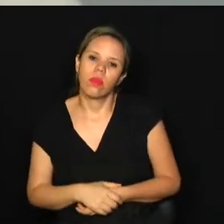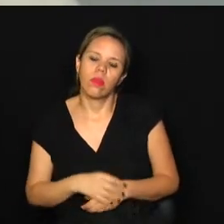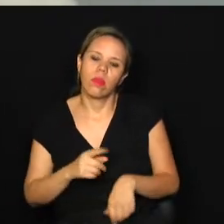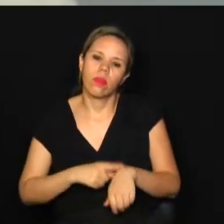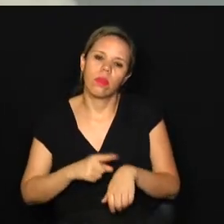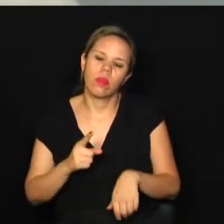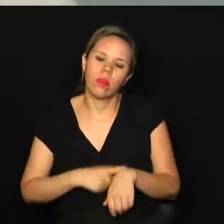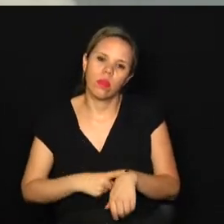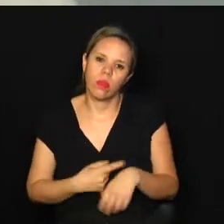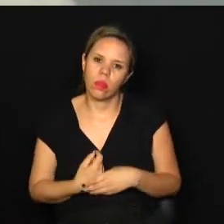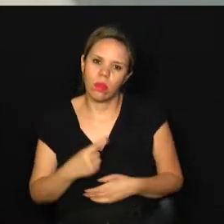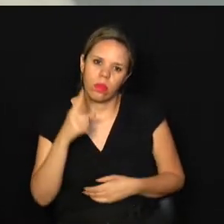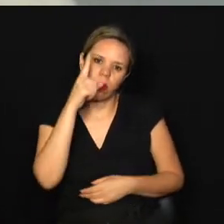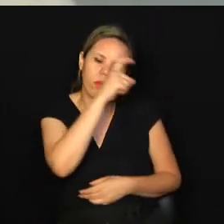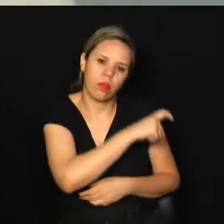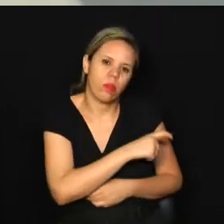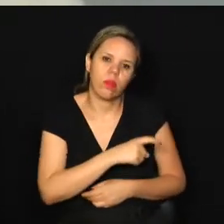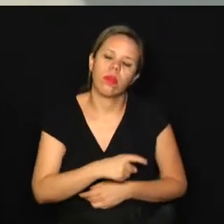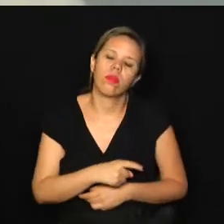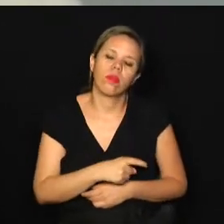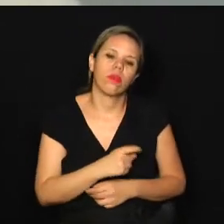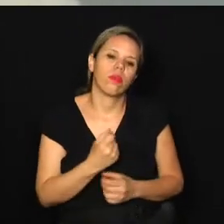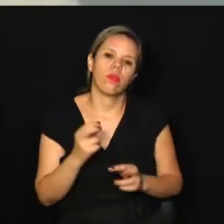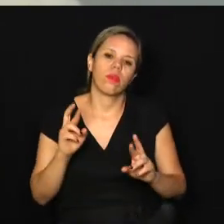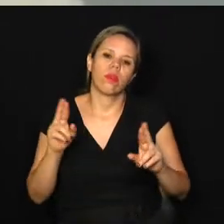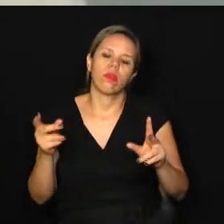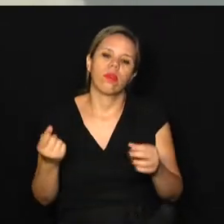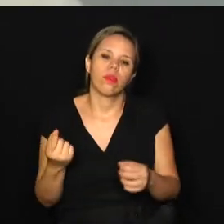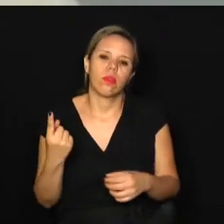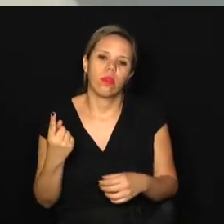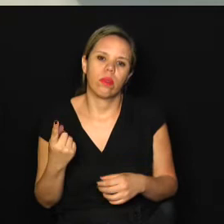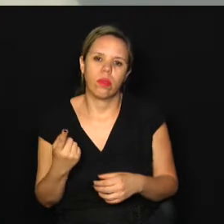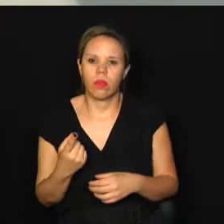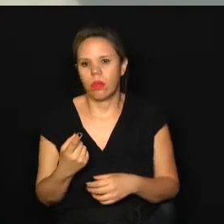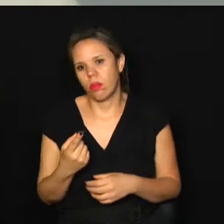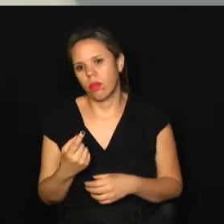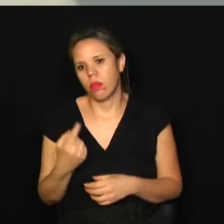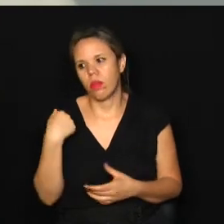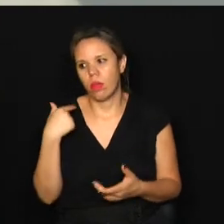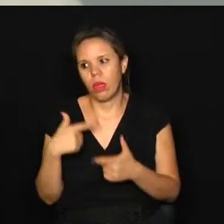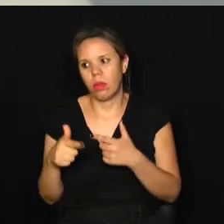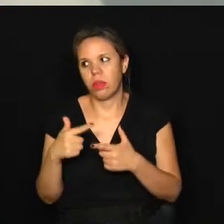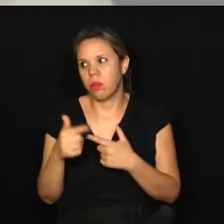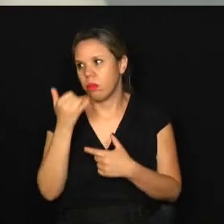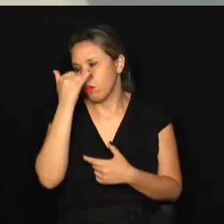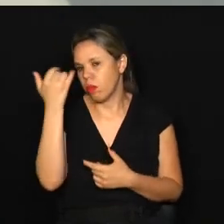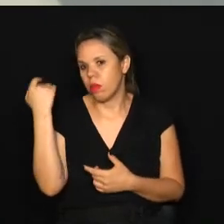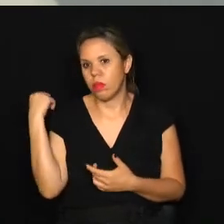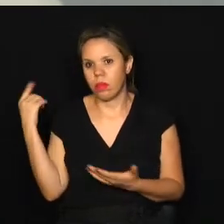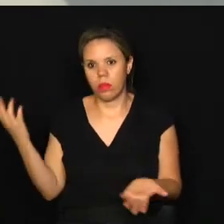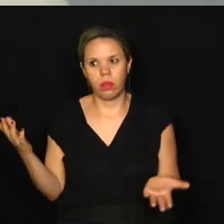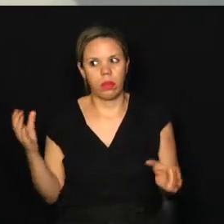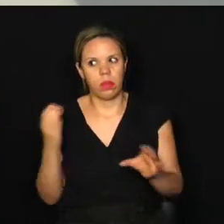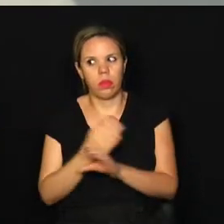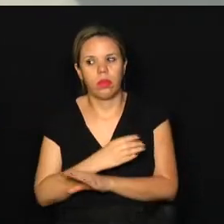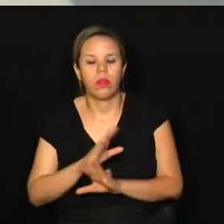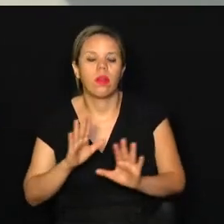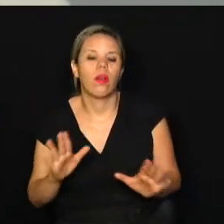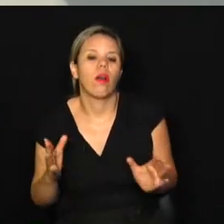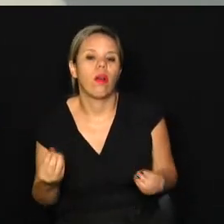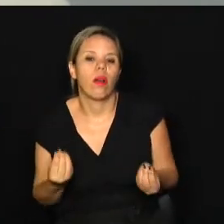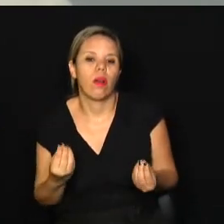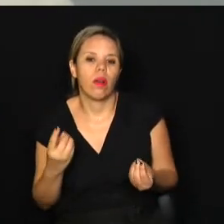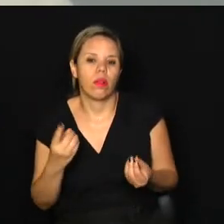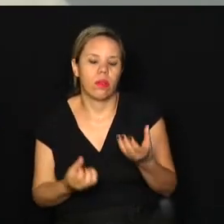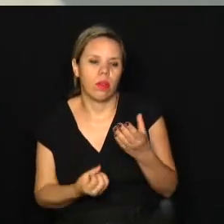um momento tão difícil, tão atípico, que a previsão era de catástrofe, né? Catástrofe total, como isso mesmo